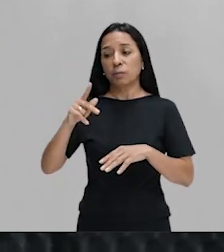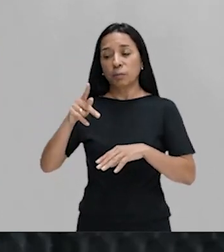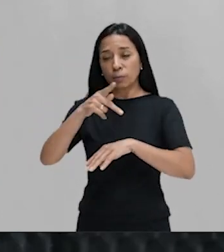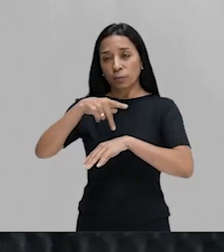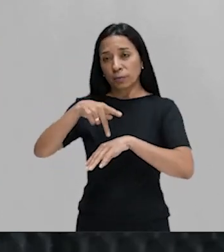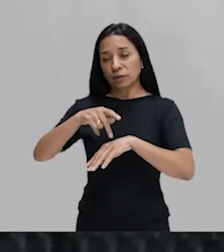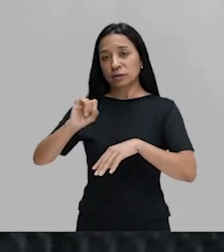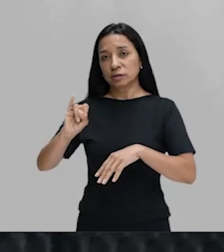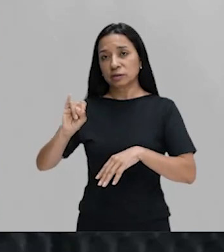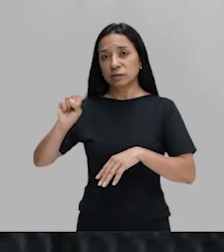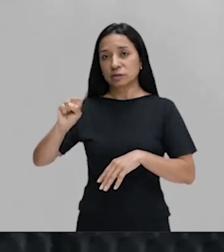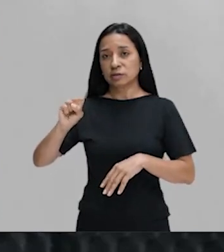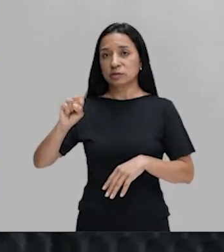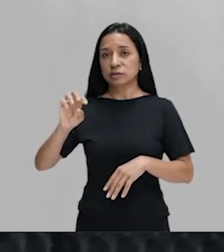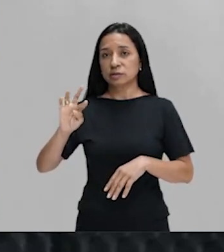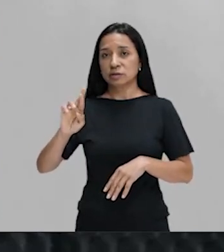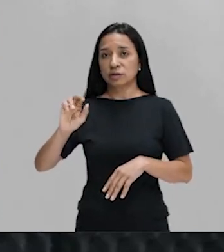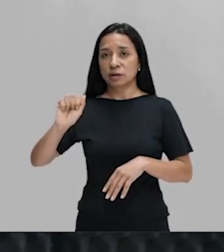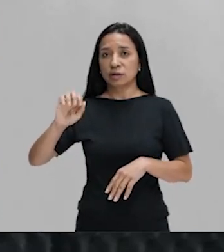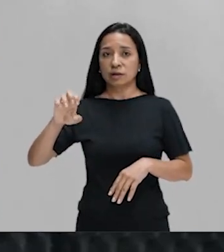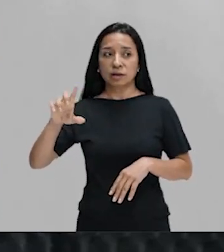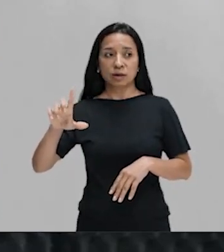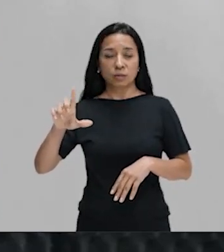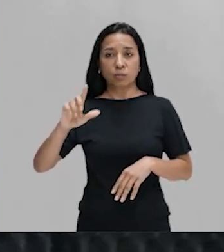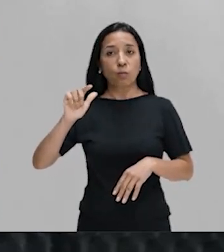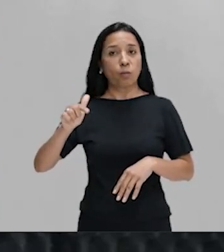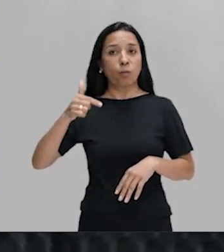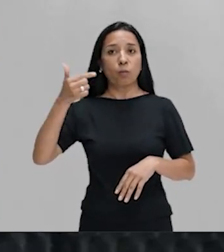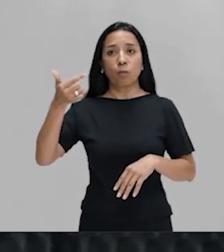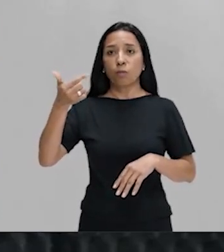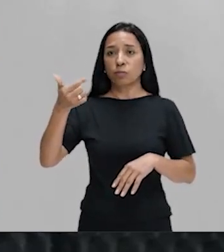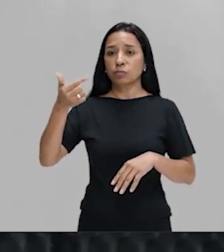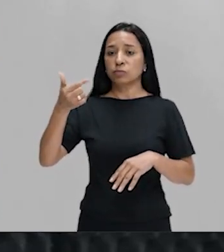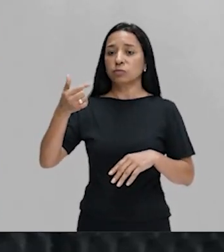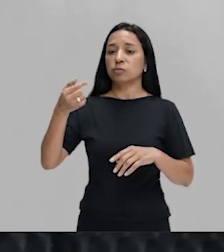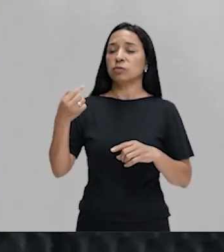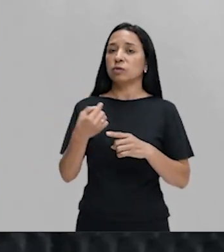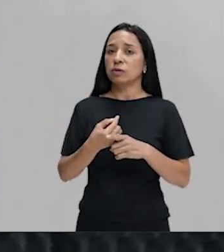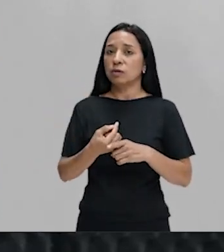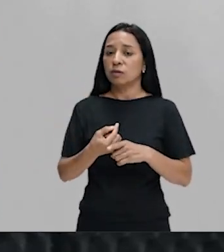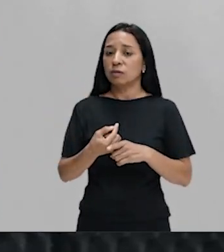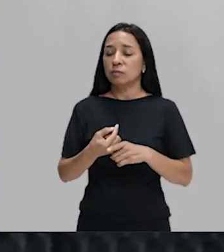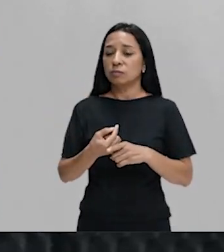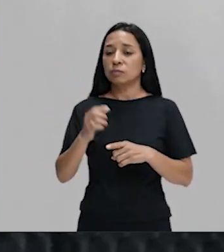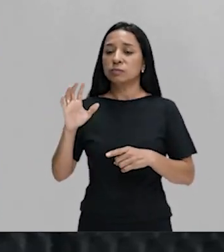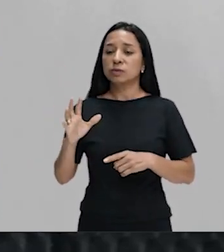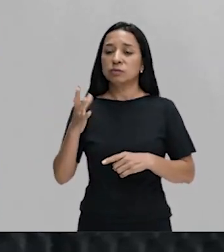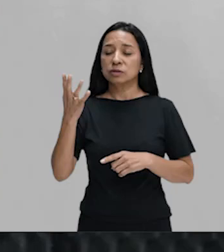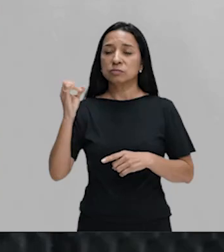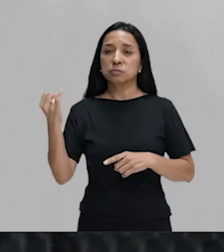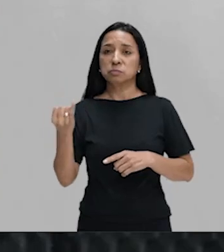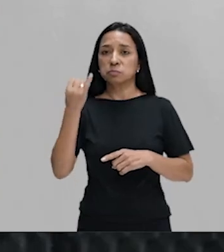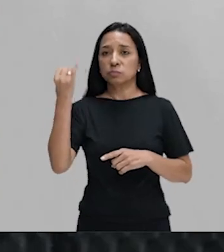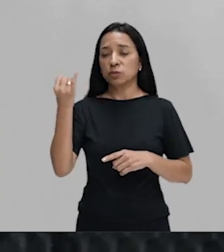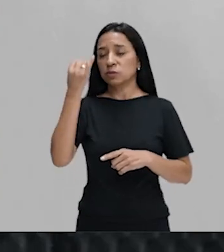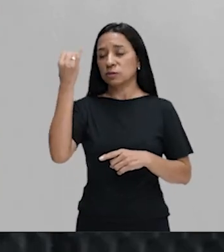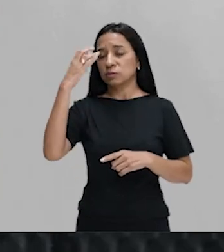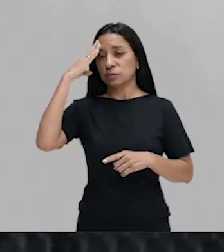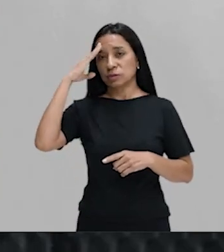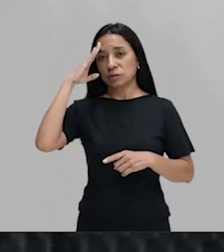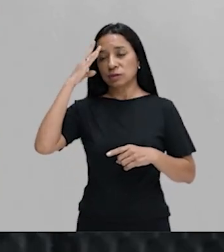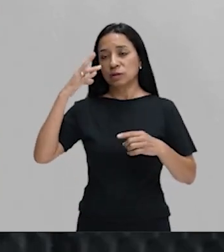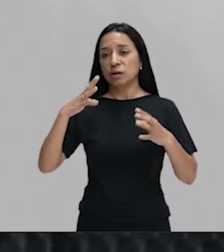Gaza. Um outro elemento, uma outra motivação importante para entendermos